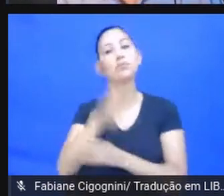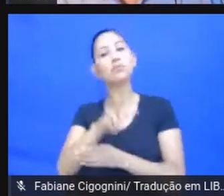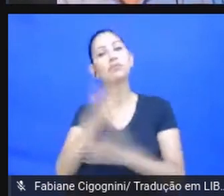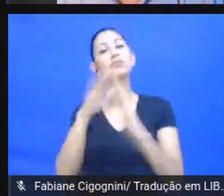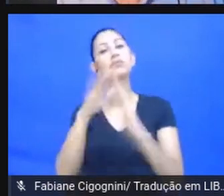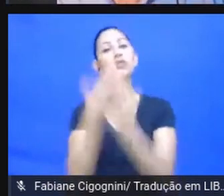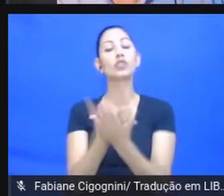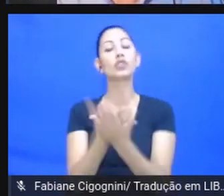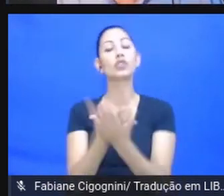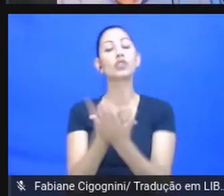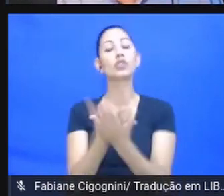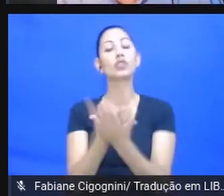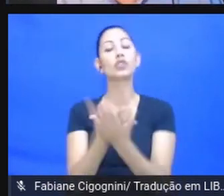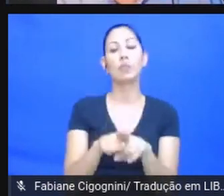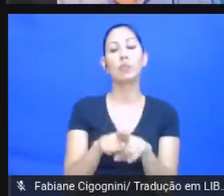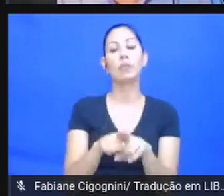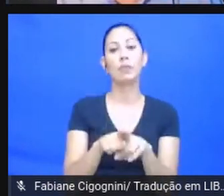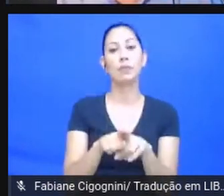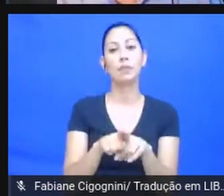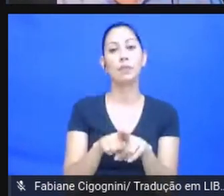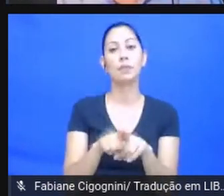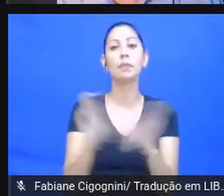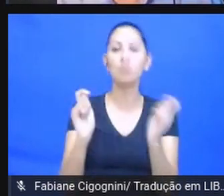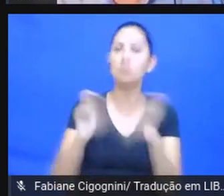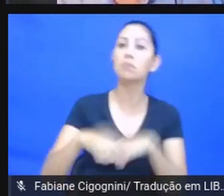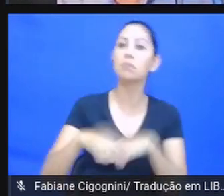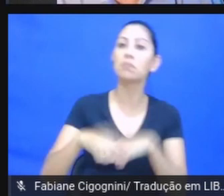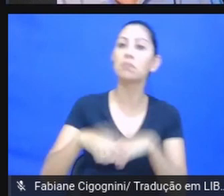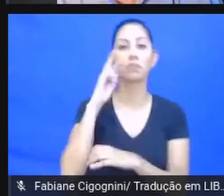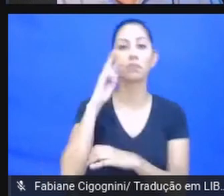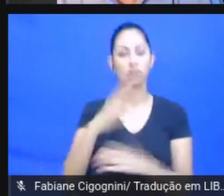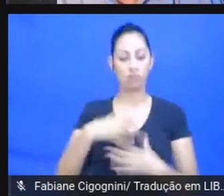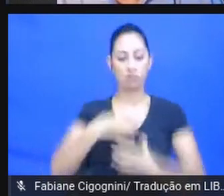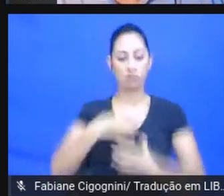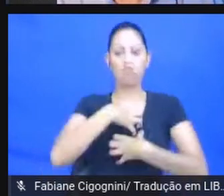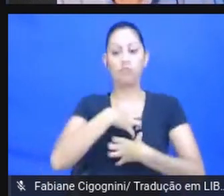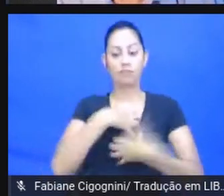instituições que, passado o choque inicial,